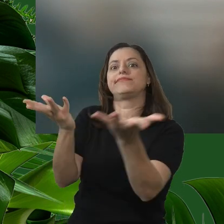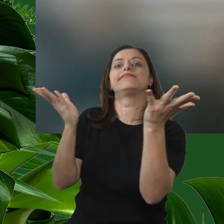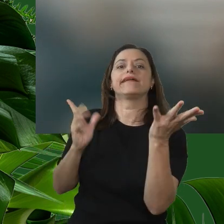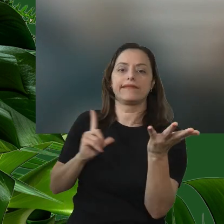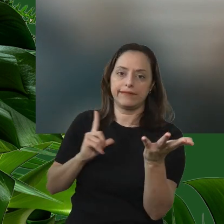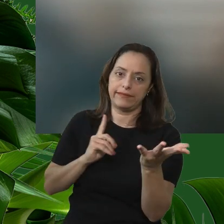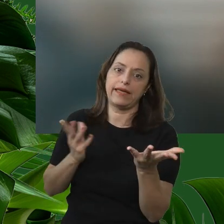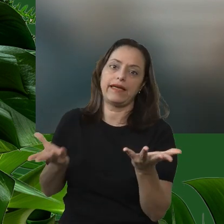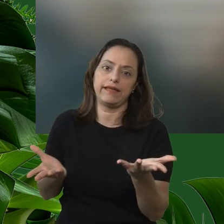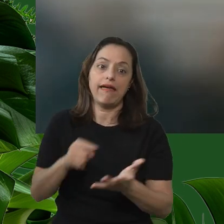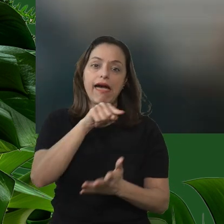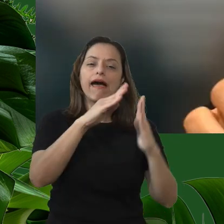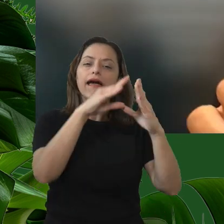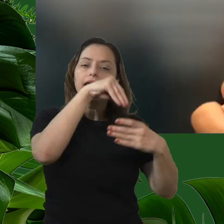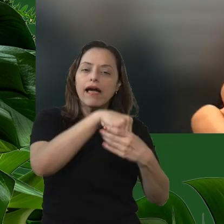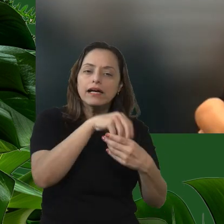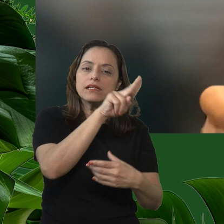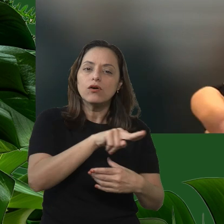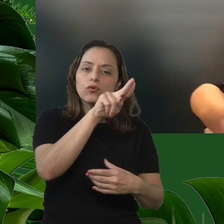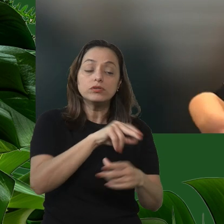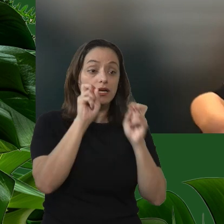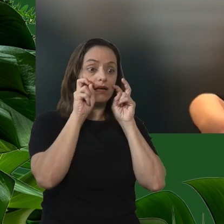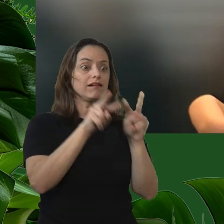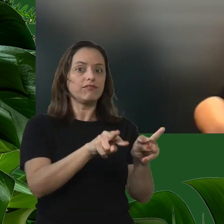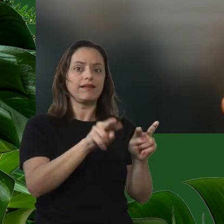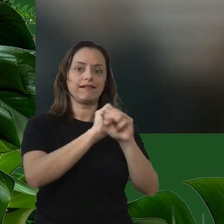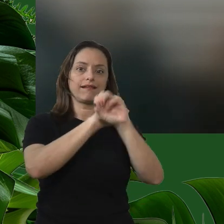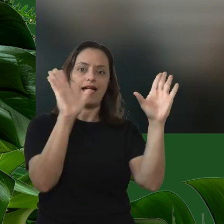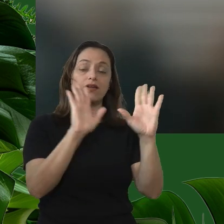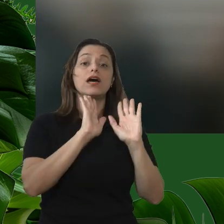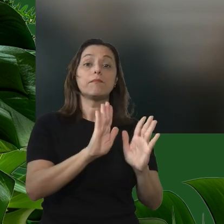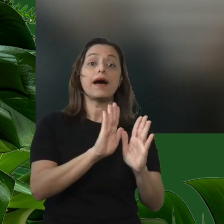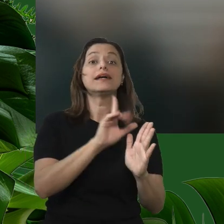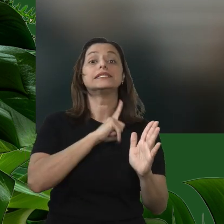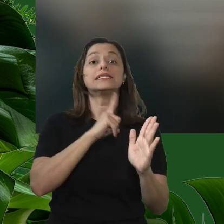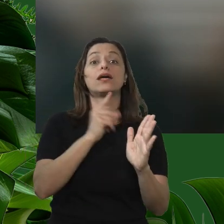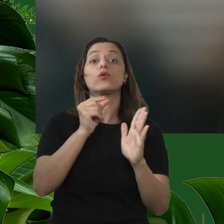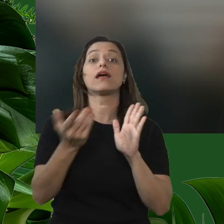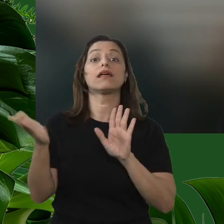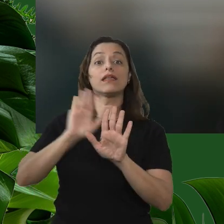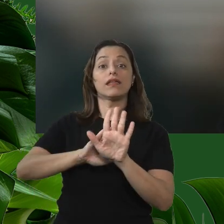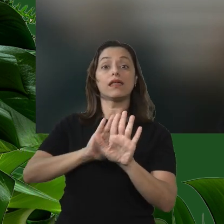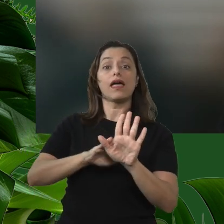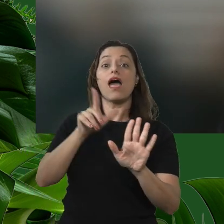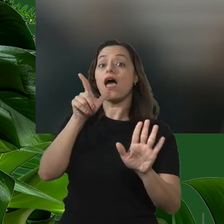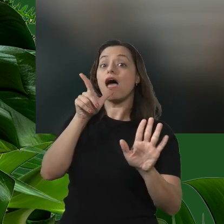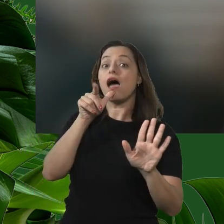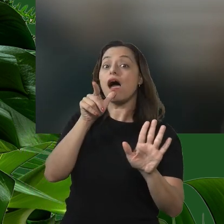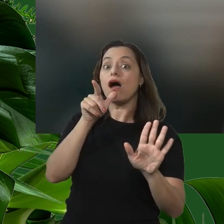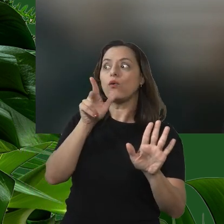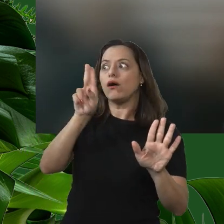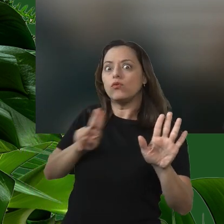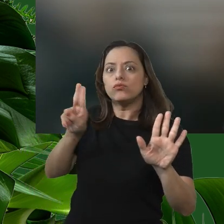parcela menor é aquela visível, mas a gente tem aquele consumo de água invisível, que é o que a gente chama de água virtual, que deve